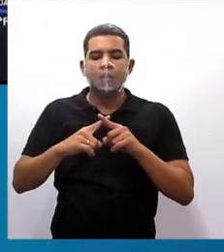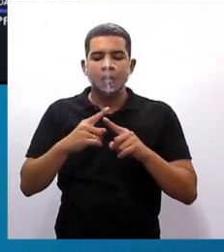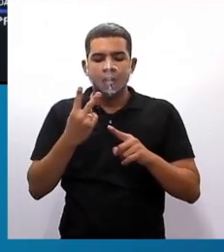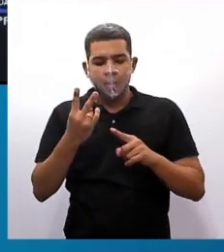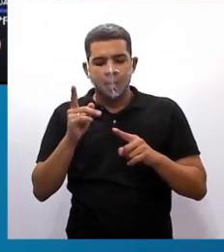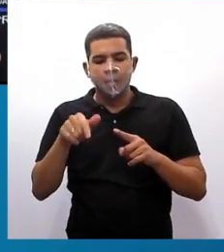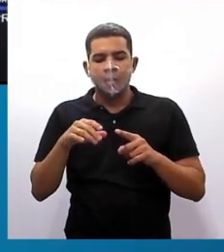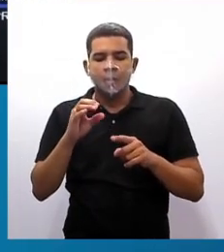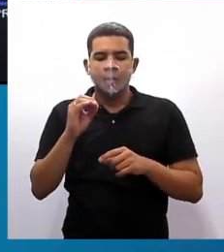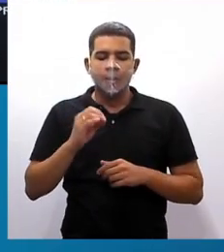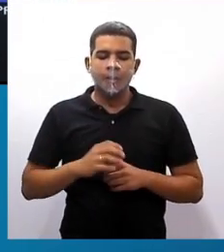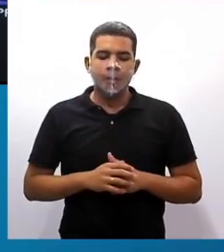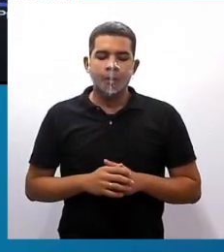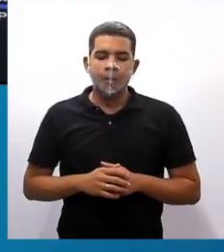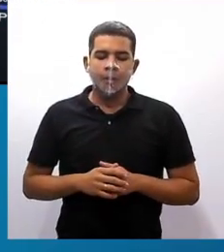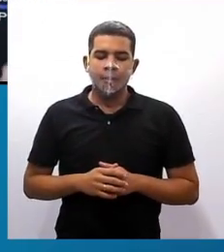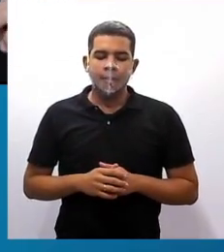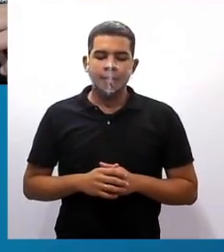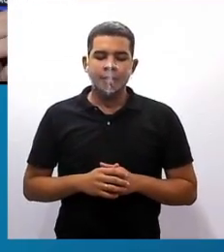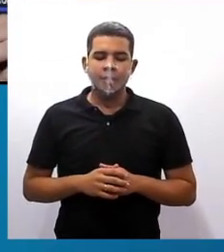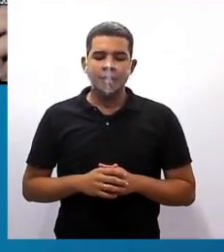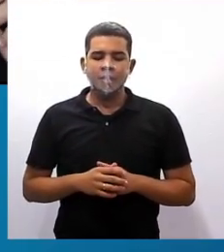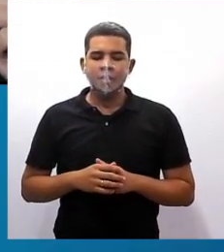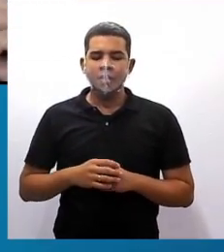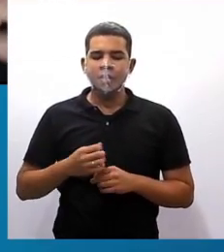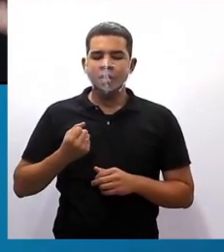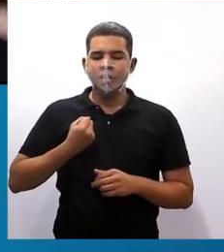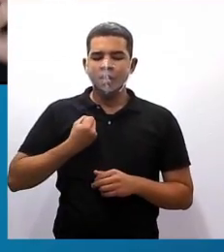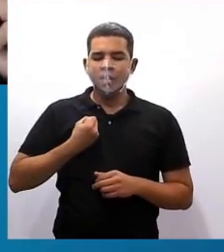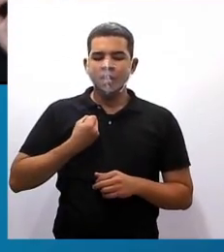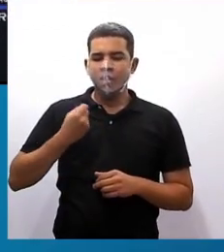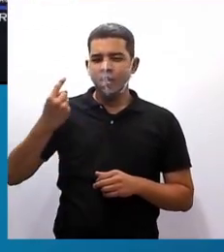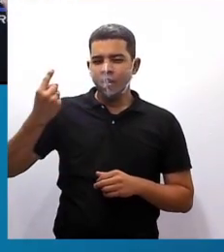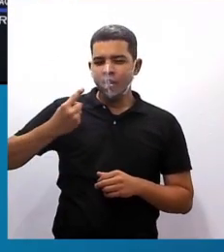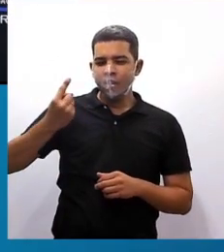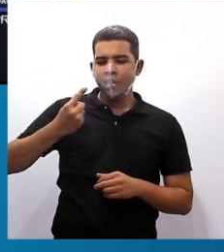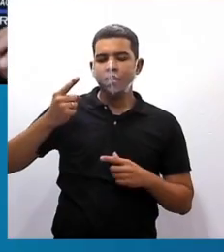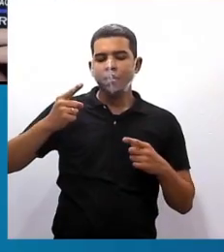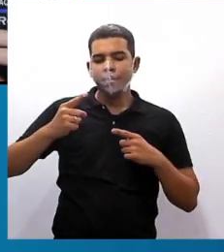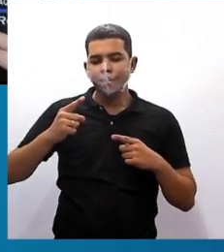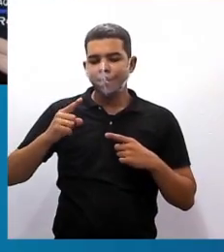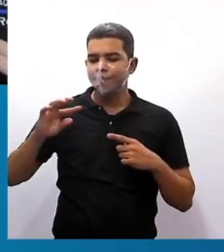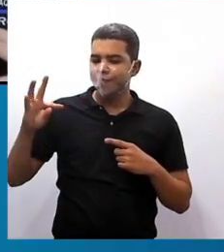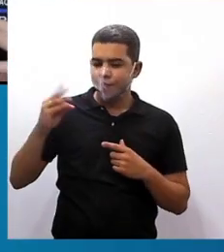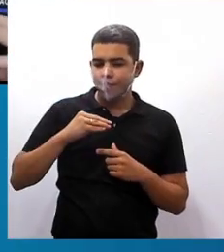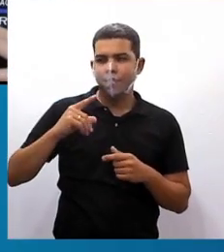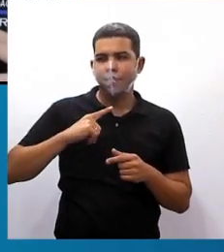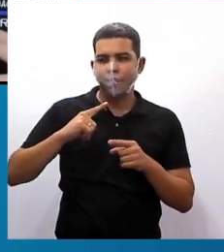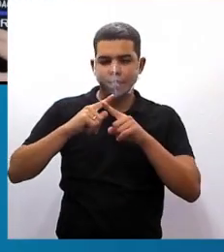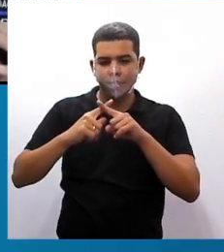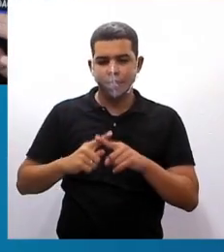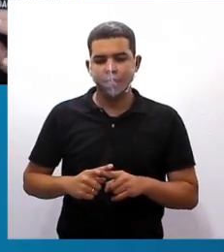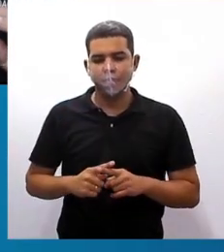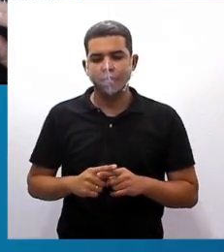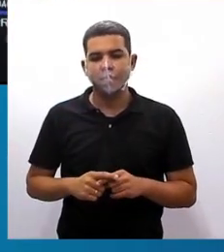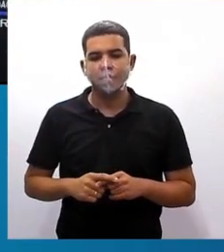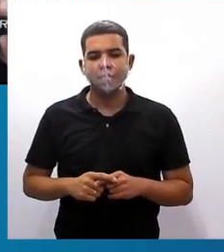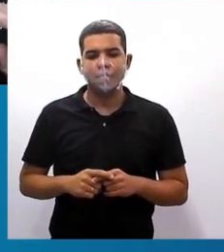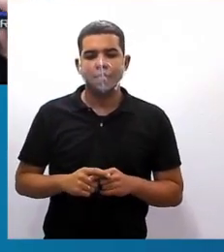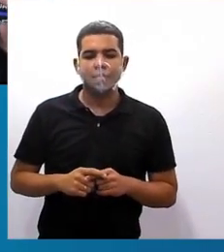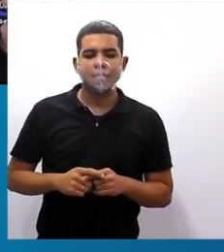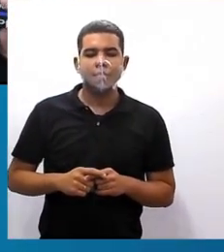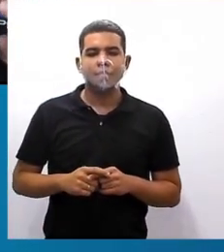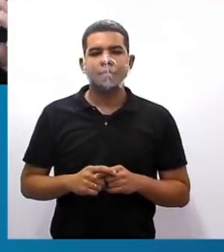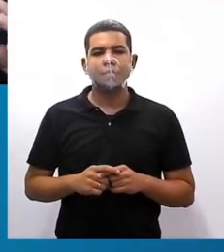ó, coloquei. Veja que o primeiro número multiplicou com todos os outros do outro lado. Beleza. O de cima,